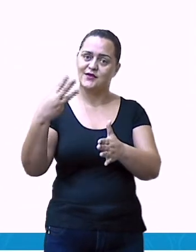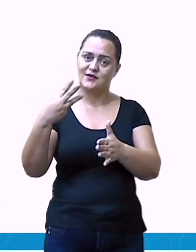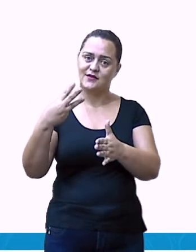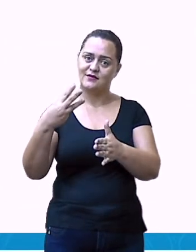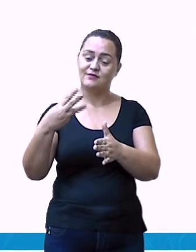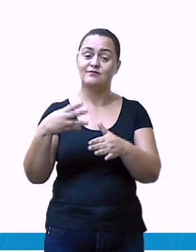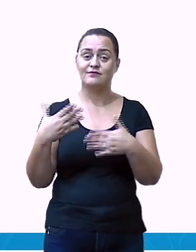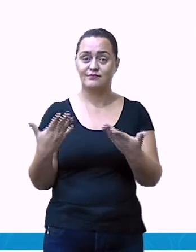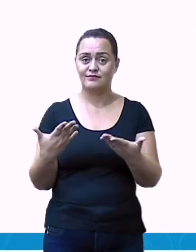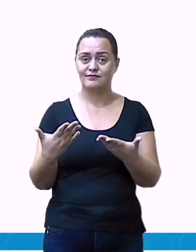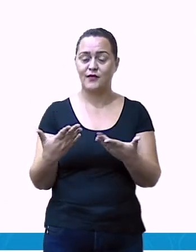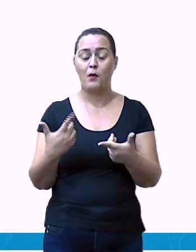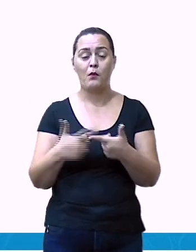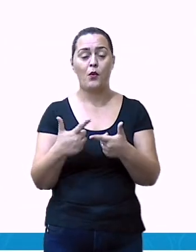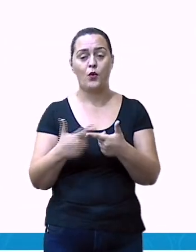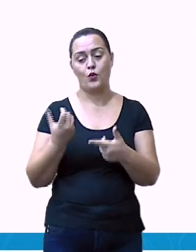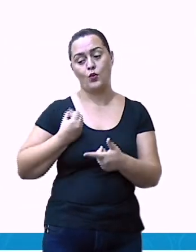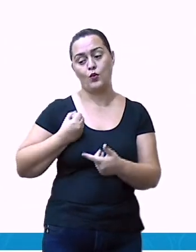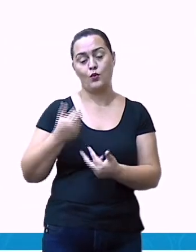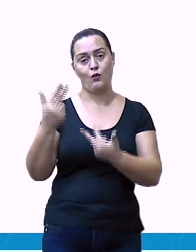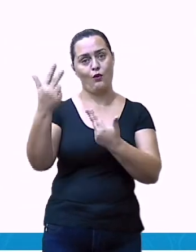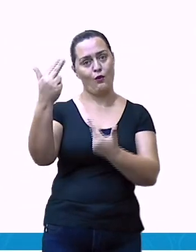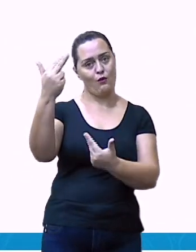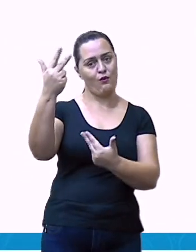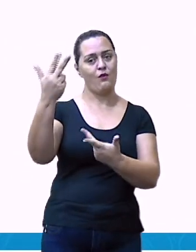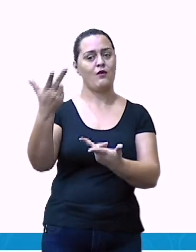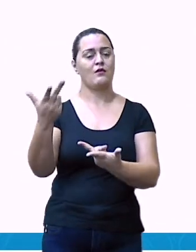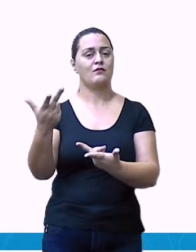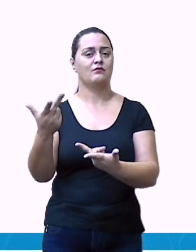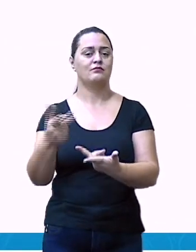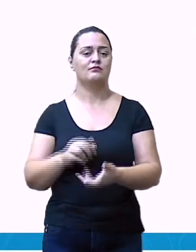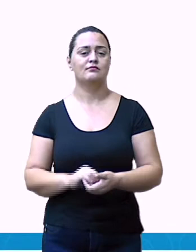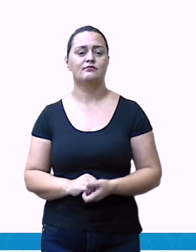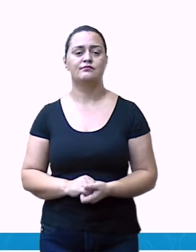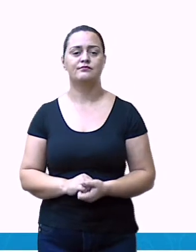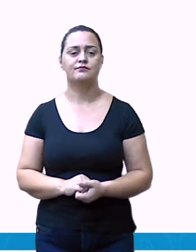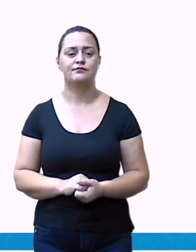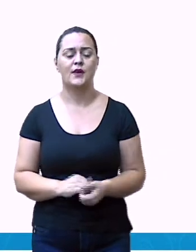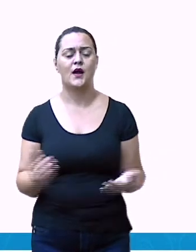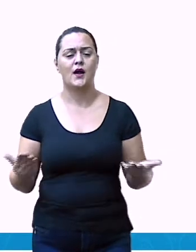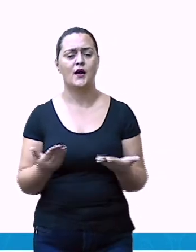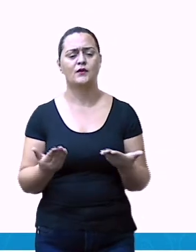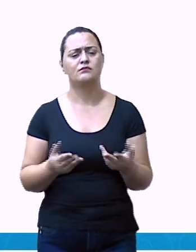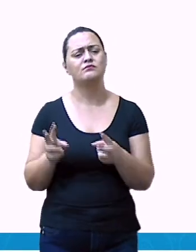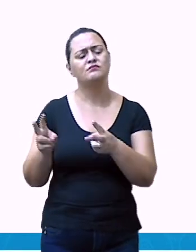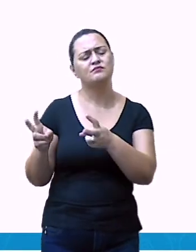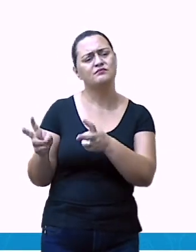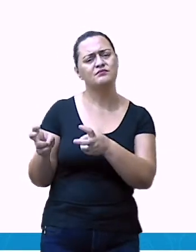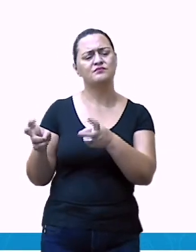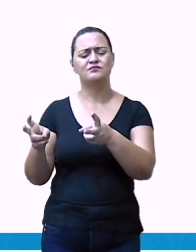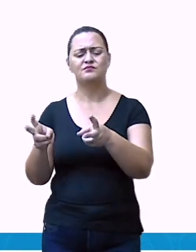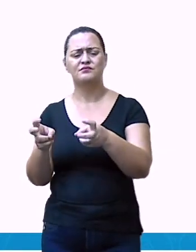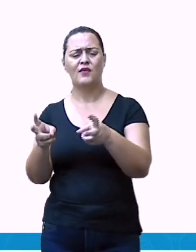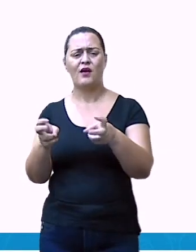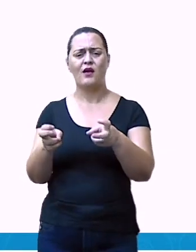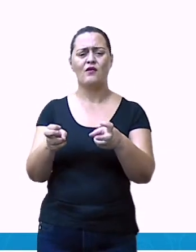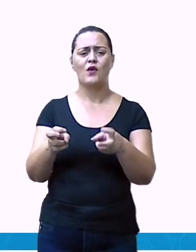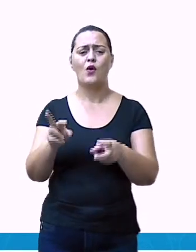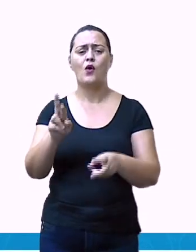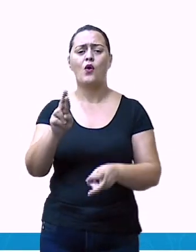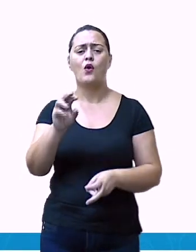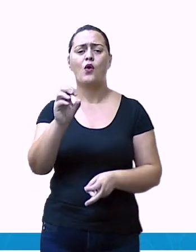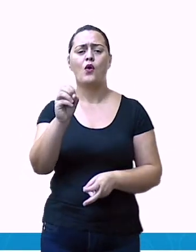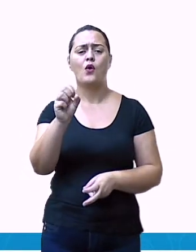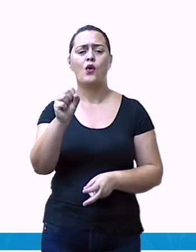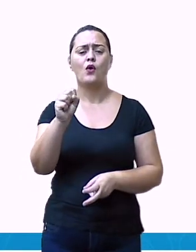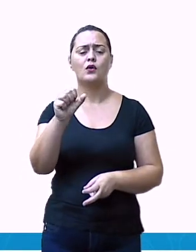2. Observe os pontos que Rosana obteve em cada exercício. Então, vamos analisar? Qual